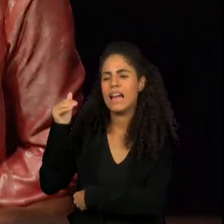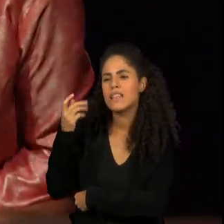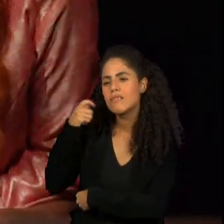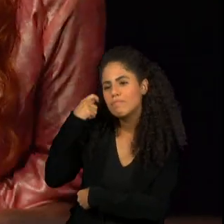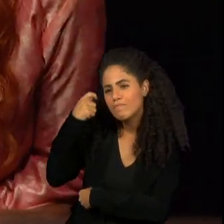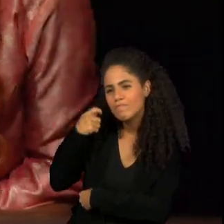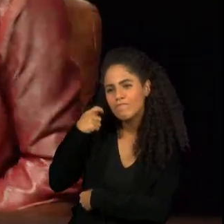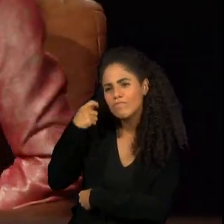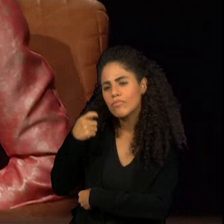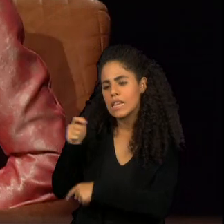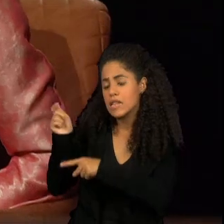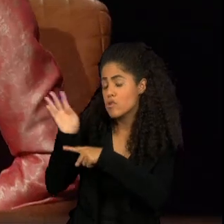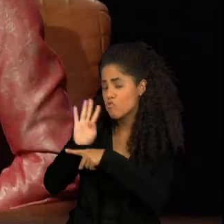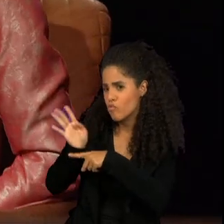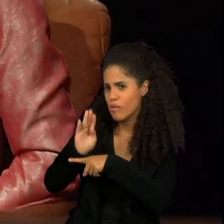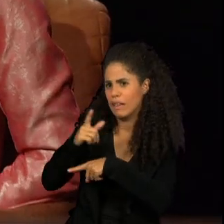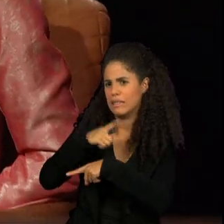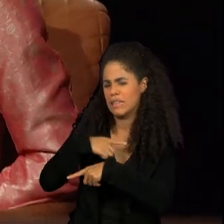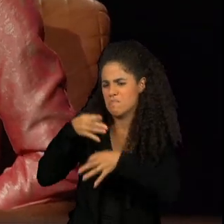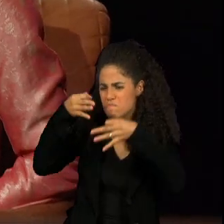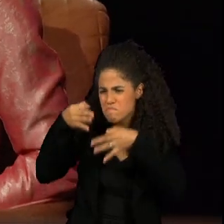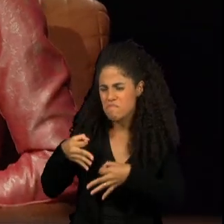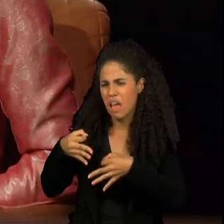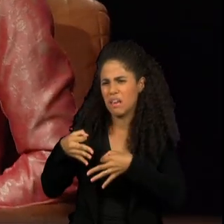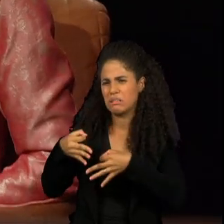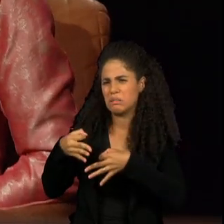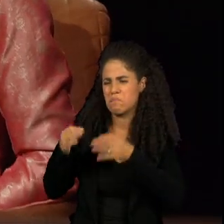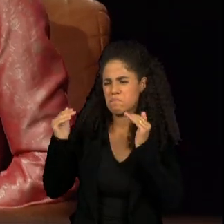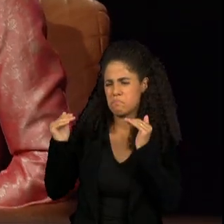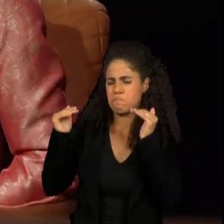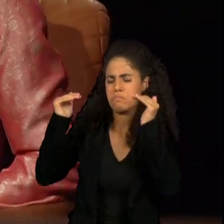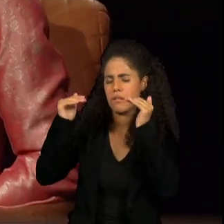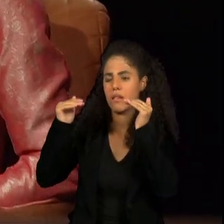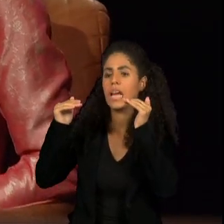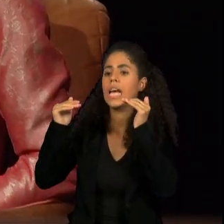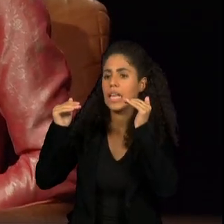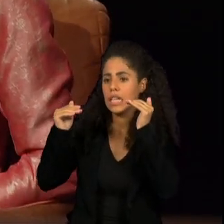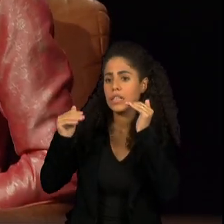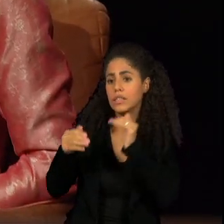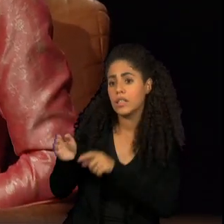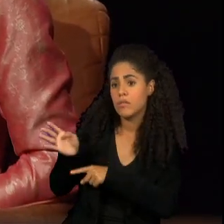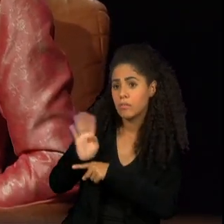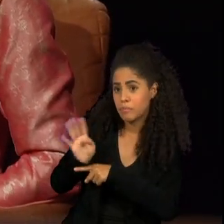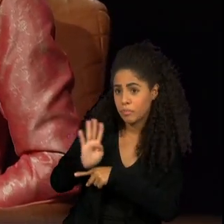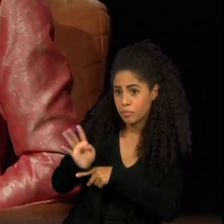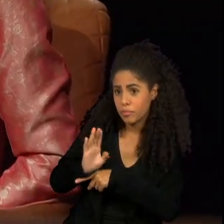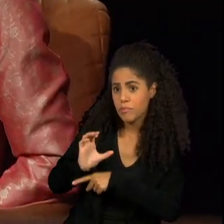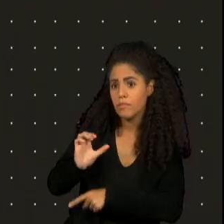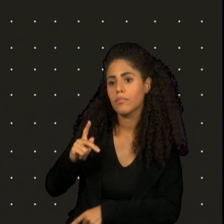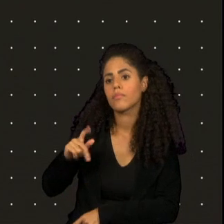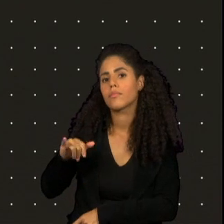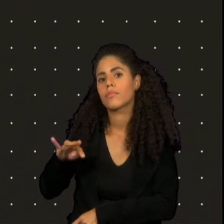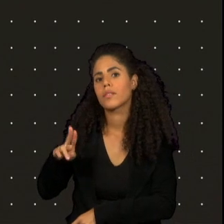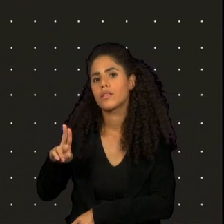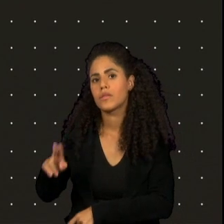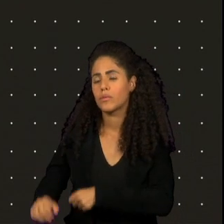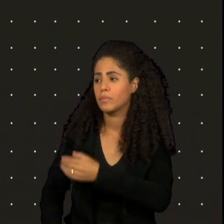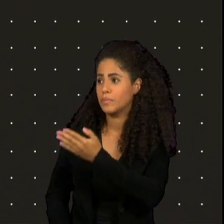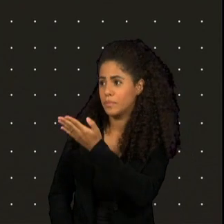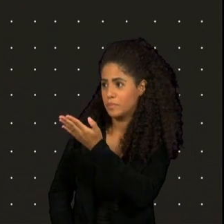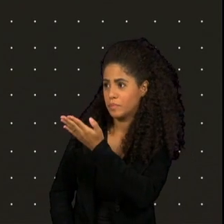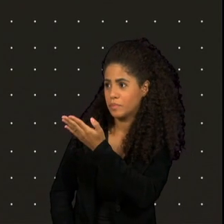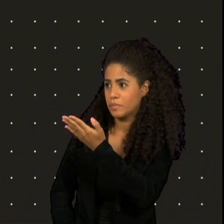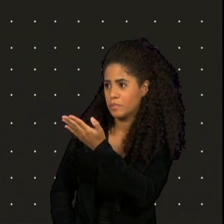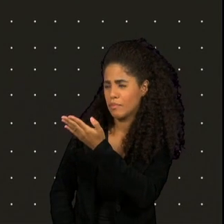de Júlio são filmes de mestre. O último dele, o Capitu e o Capítulo, é uma coisa